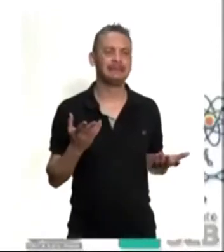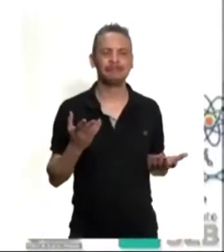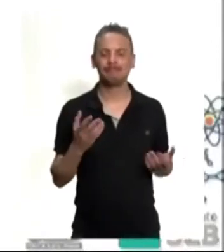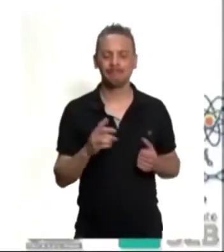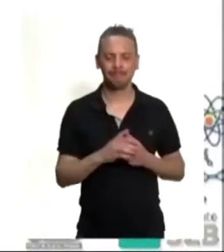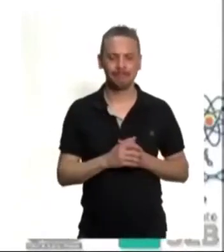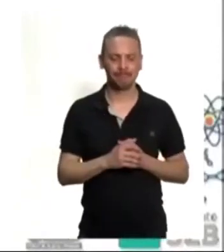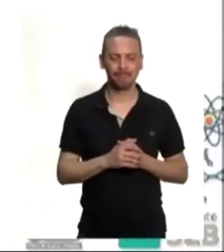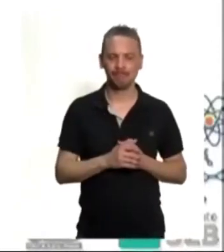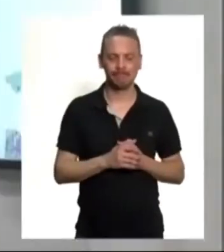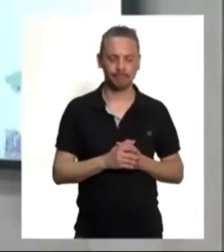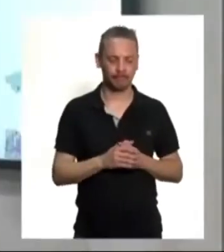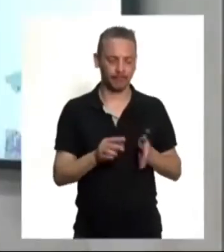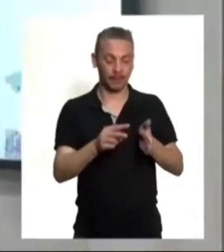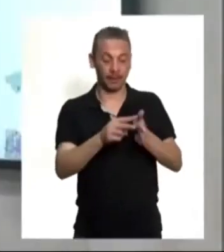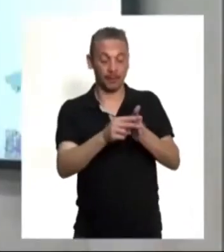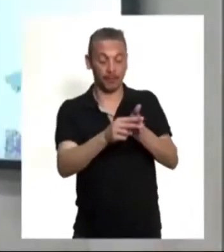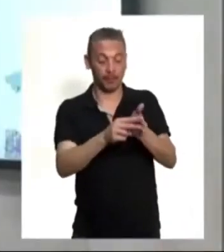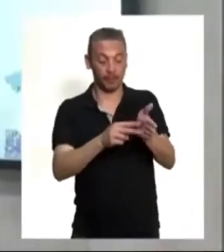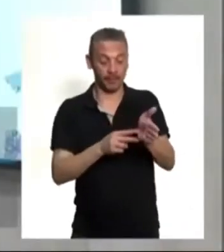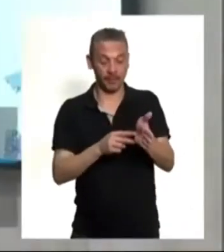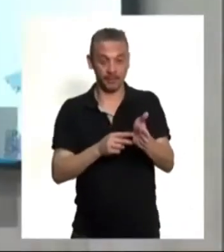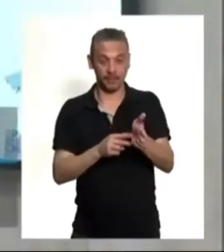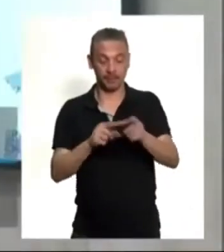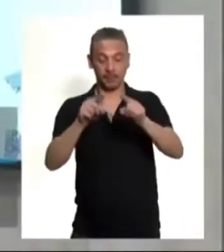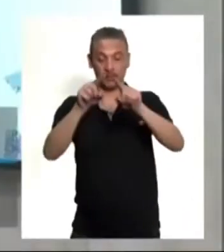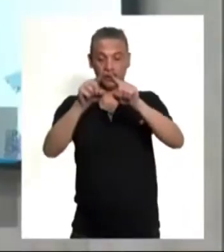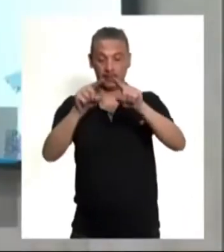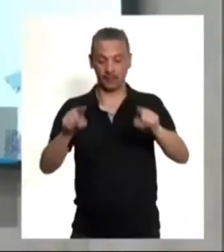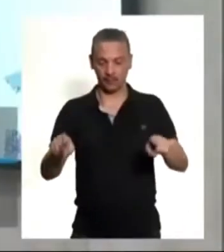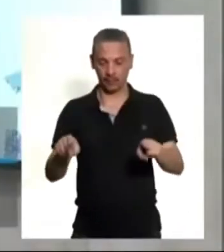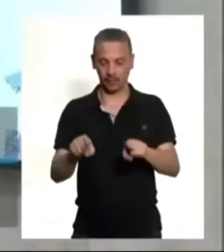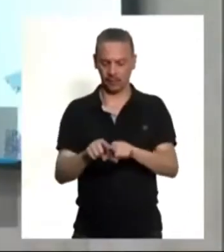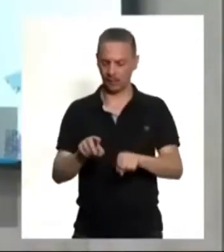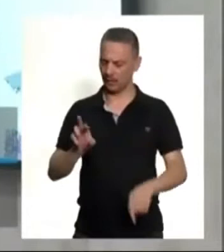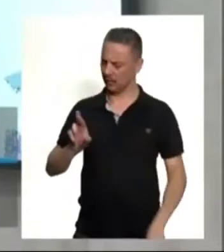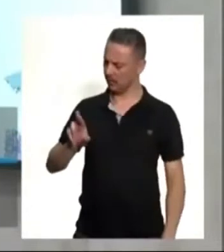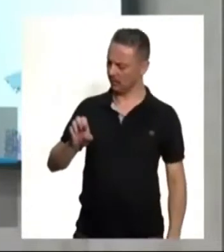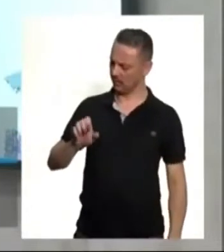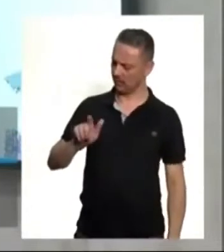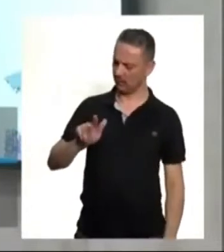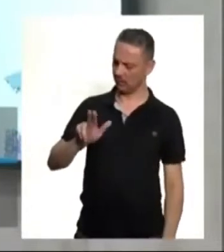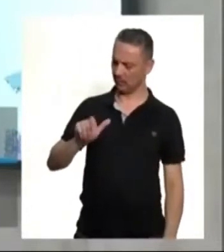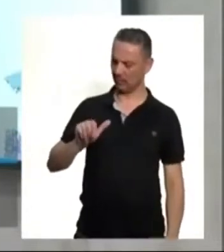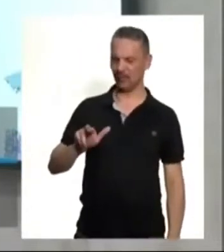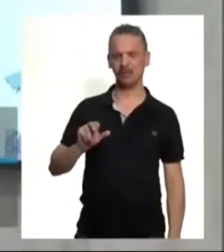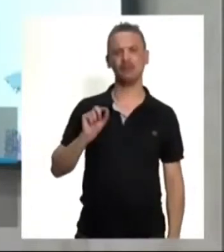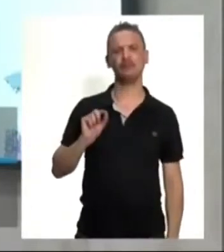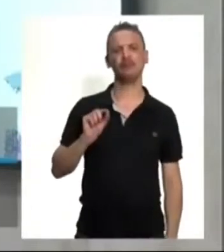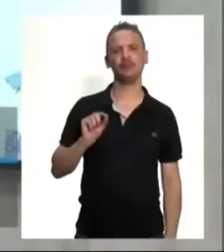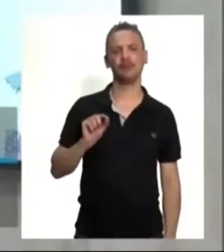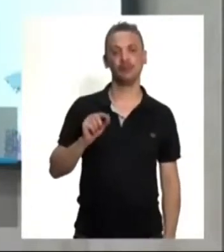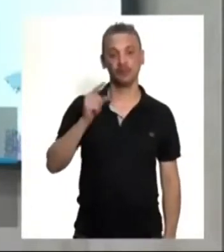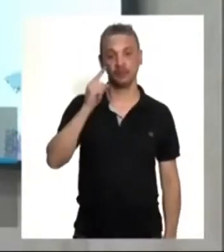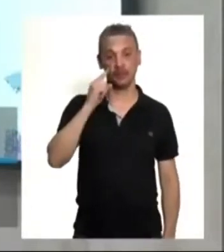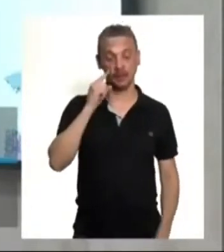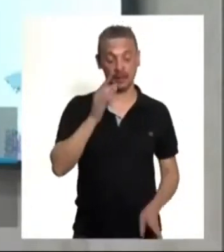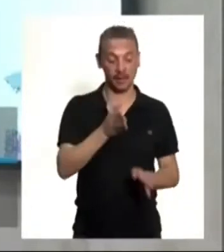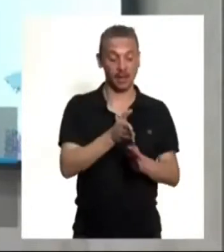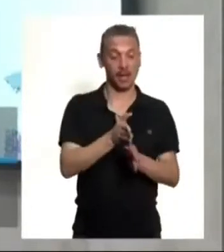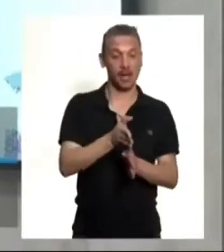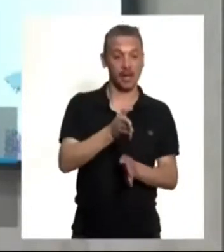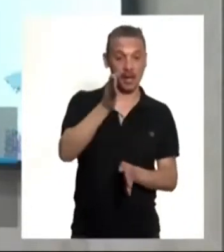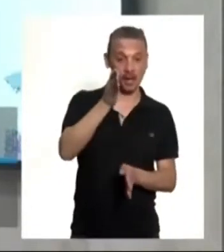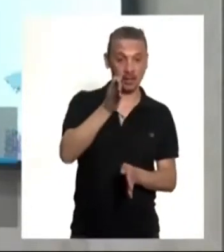um prisma triangular regular. Parou, Fredão. Prisma triangular regular, primeiramente ele é reto, a base é